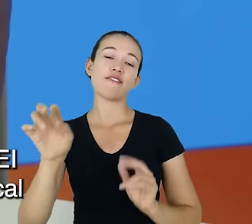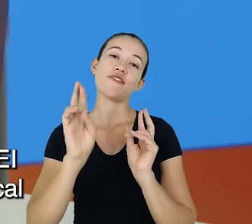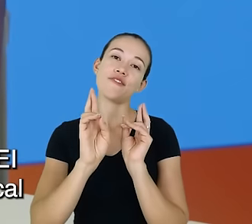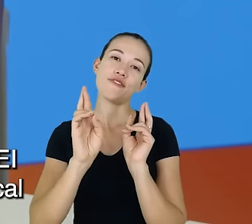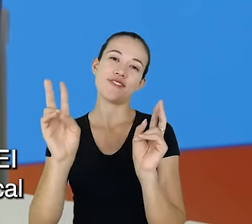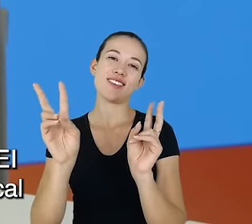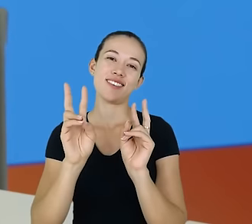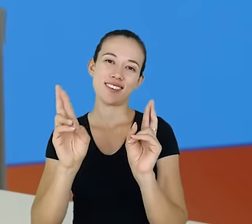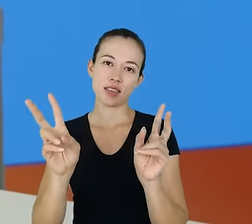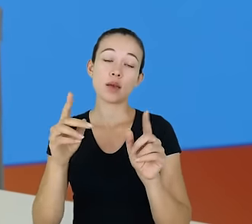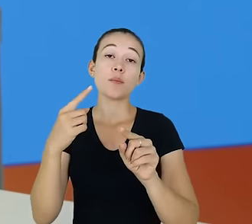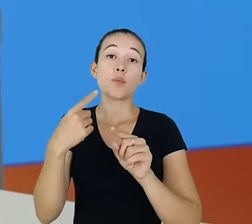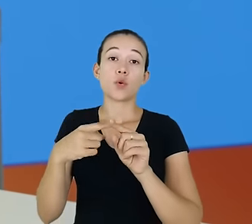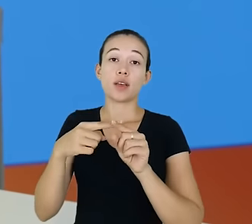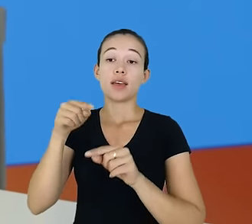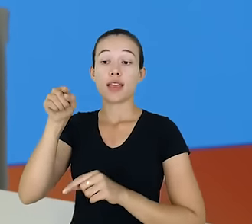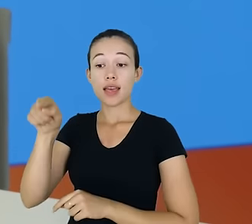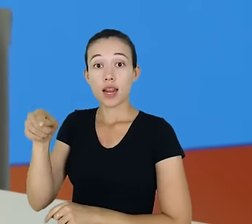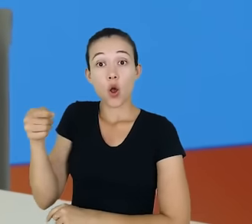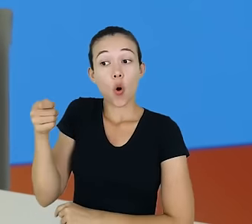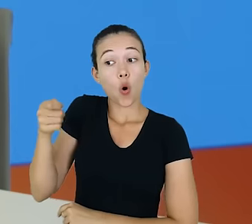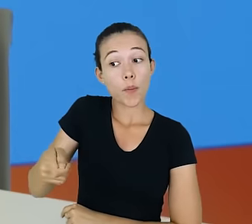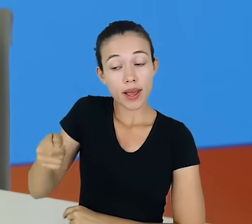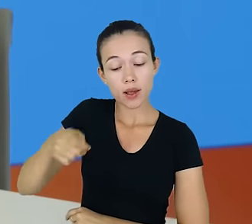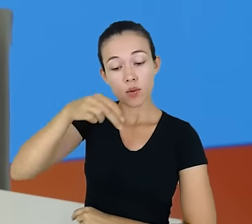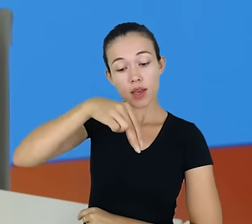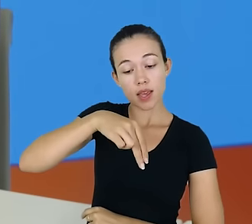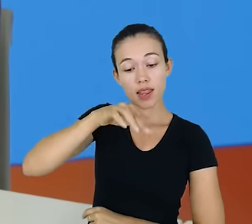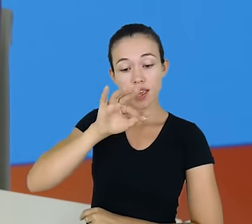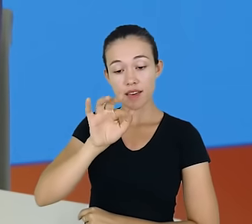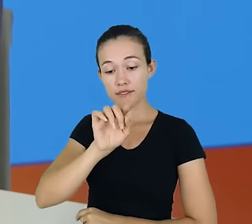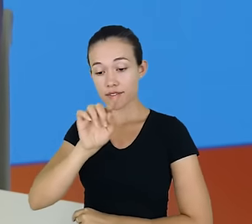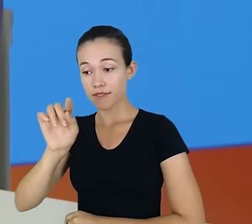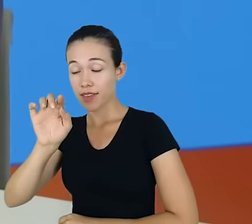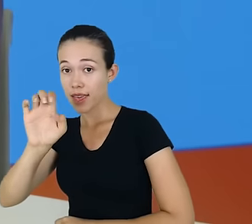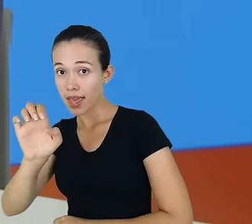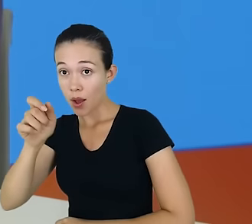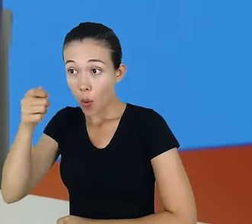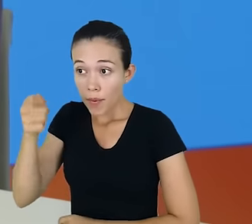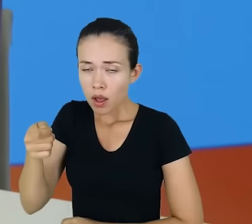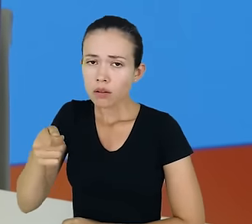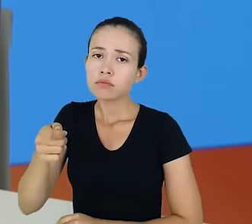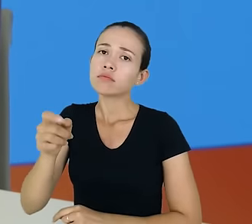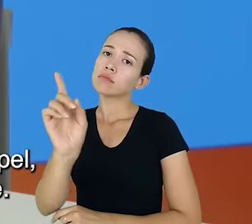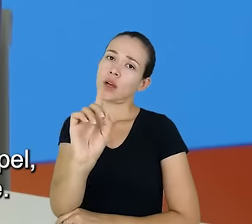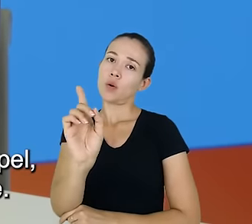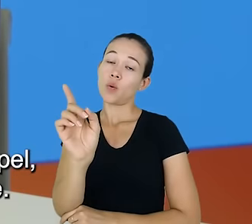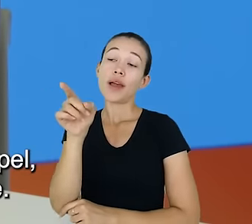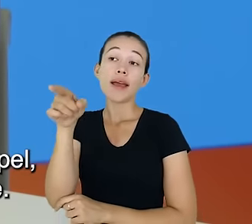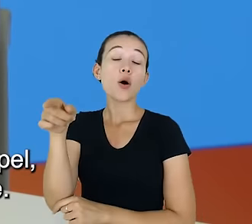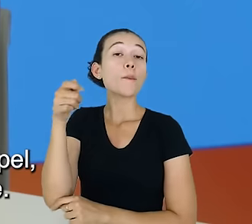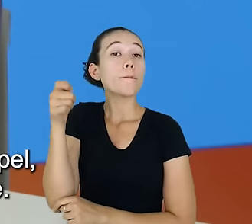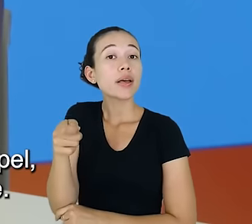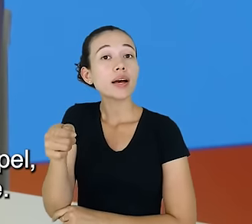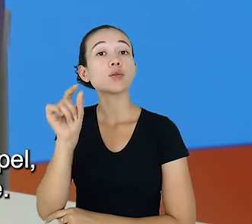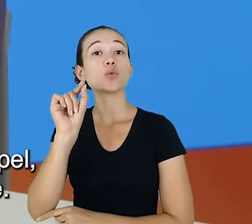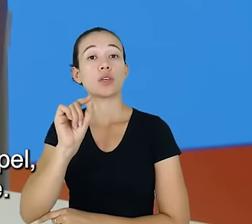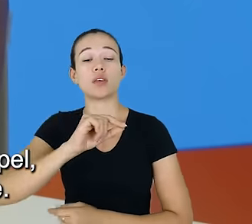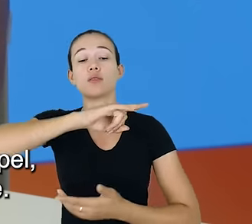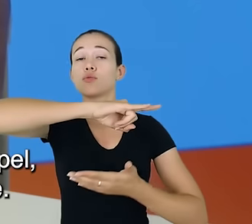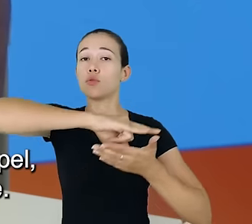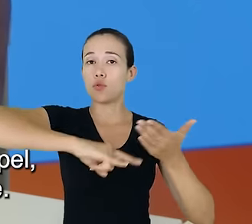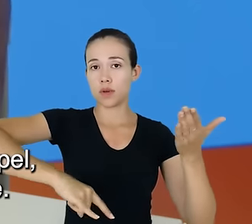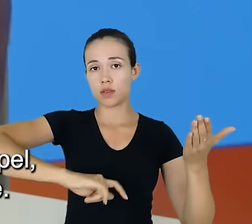emitir a nota fiscal eletrônica ele é obrigado a emitir um documento fiscal ele pode ser aquele de